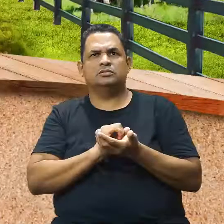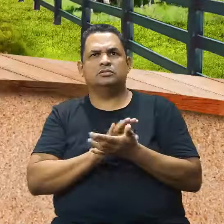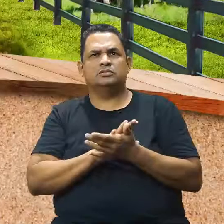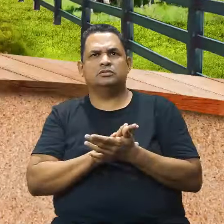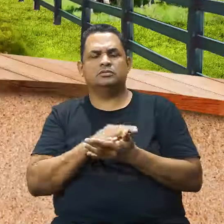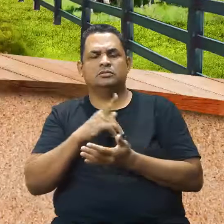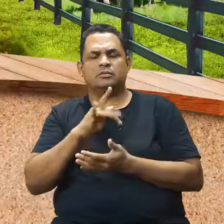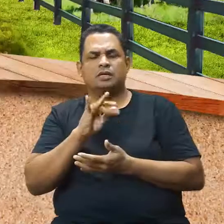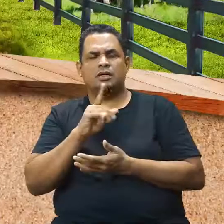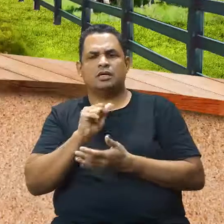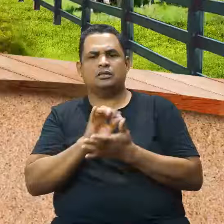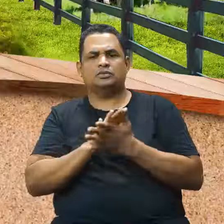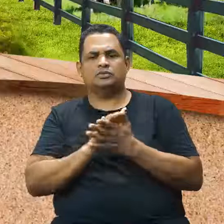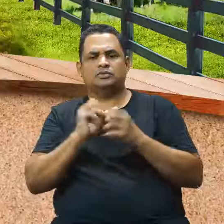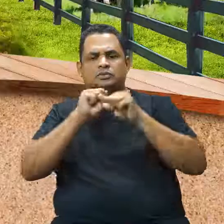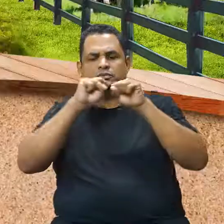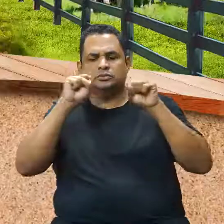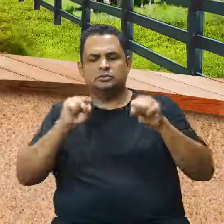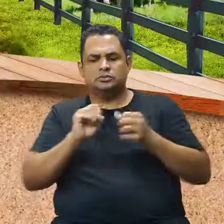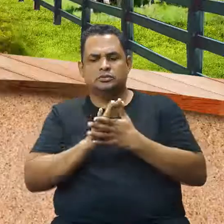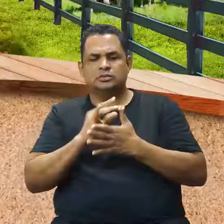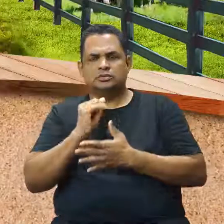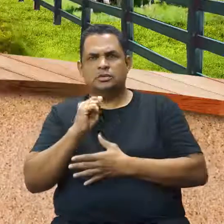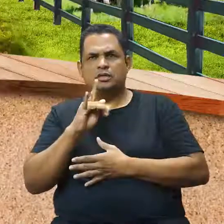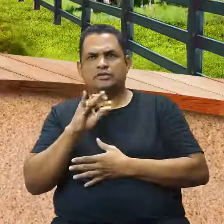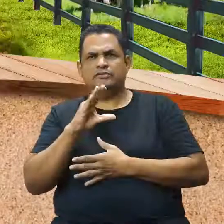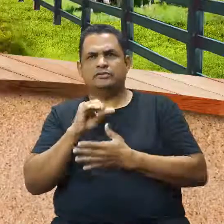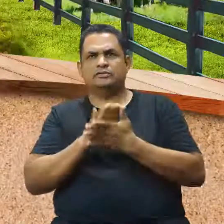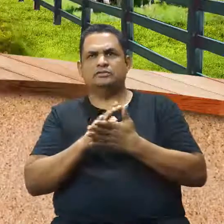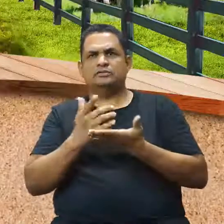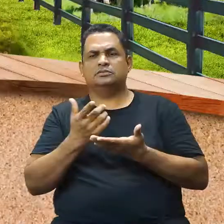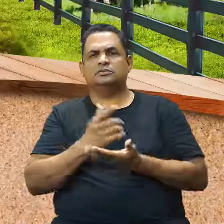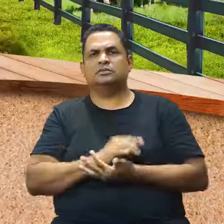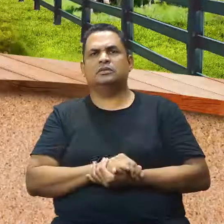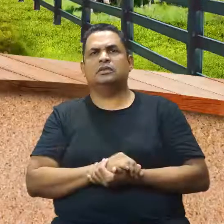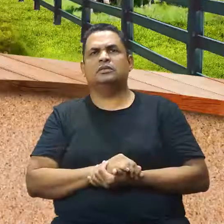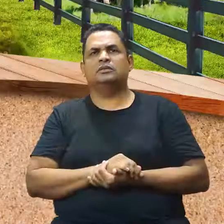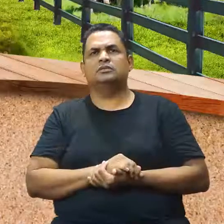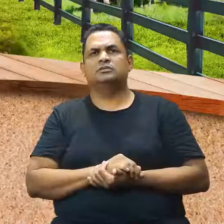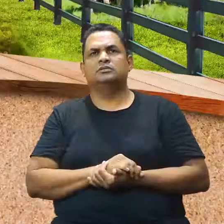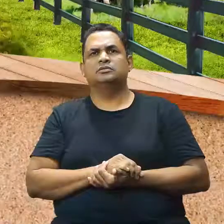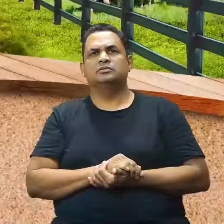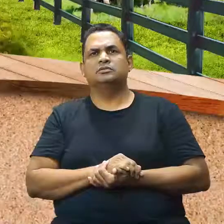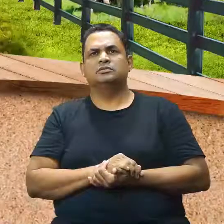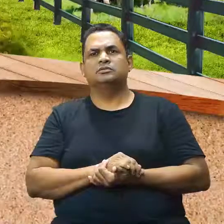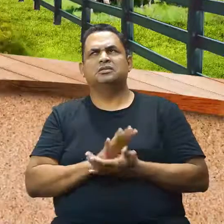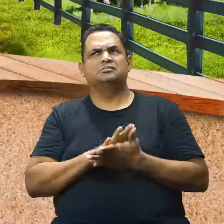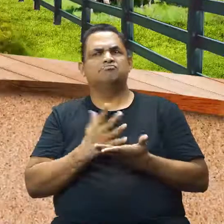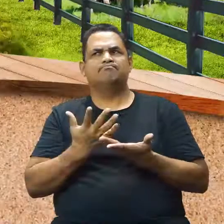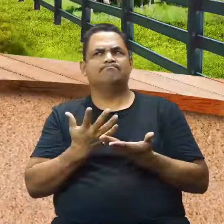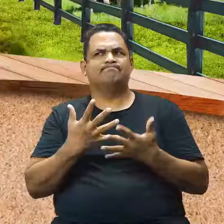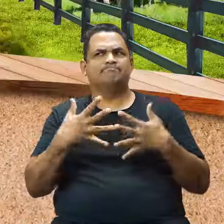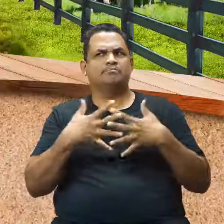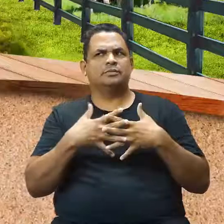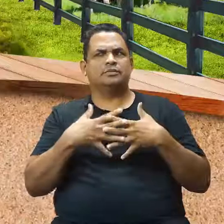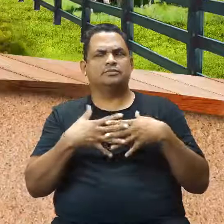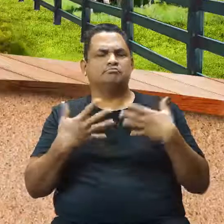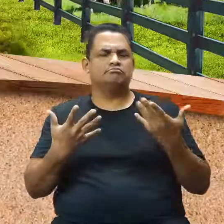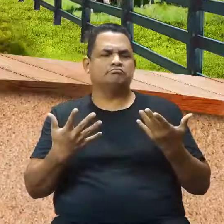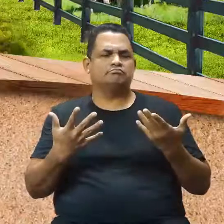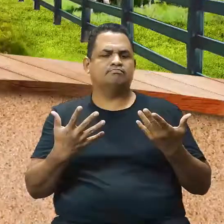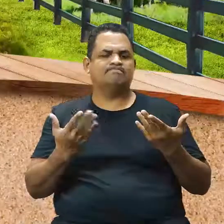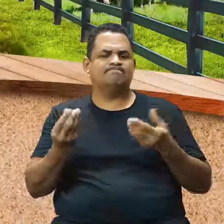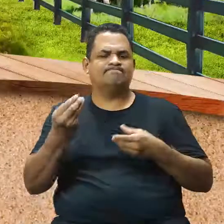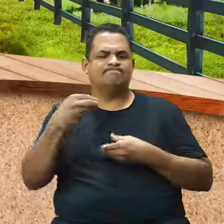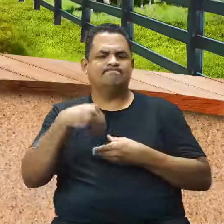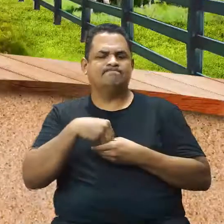praga no sistema SAFS. Aí que vem uma coisa que muitos podem falar, é muito contraditório.